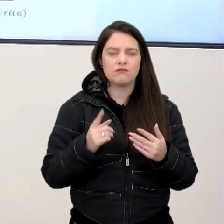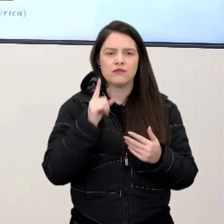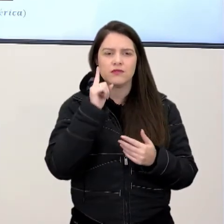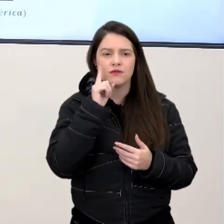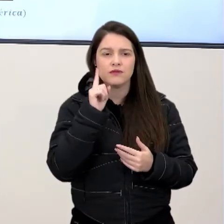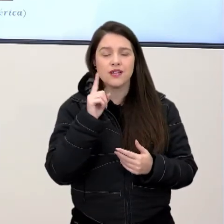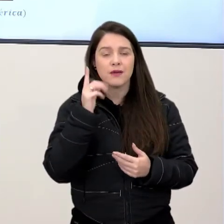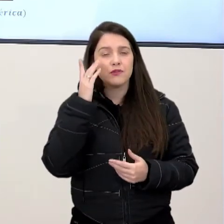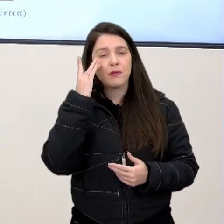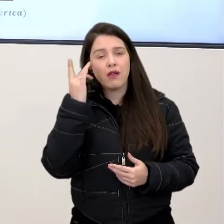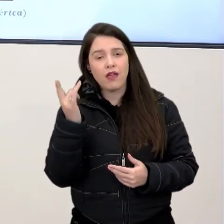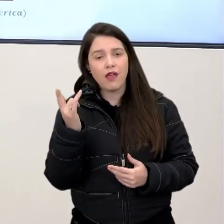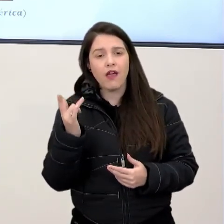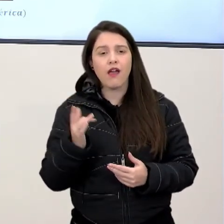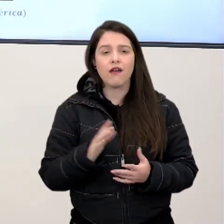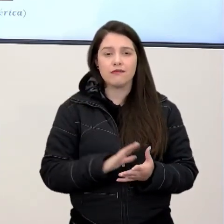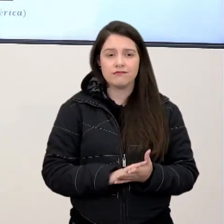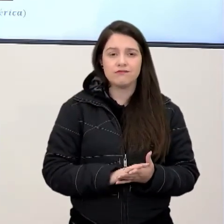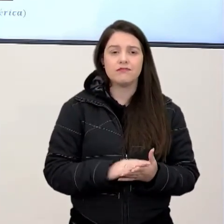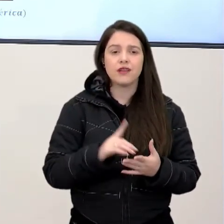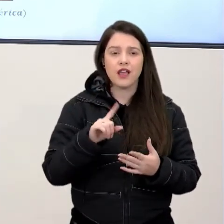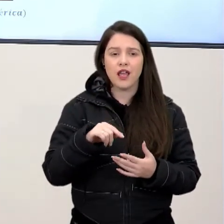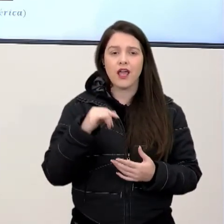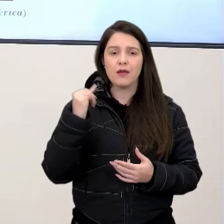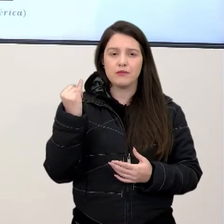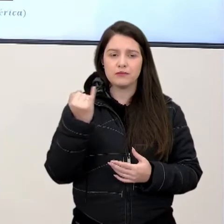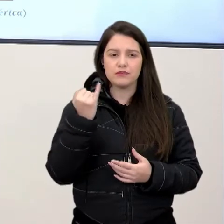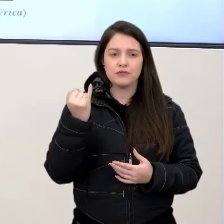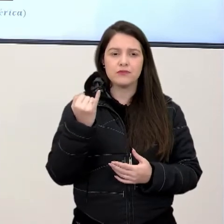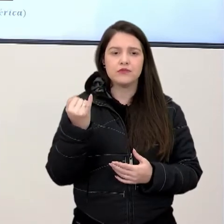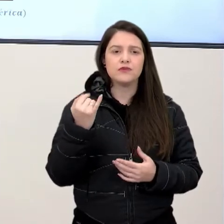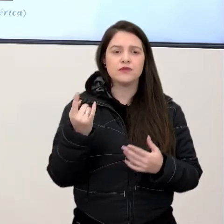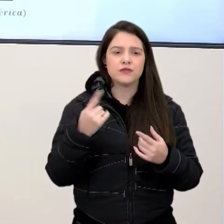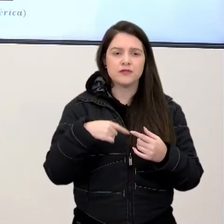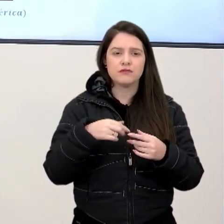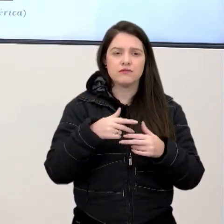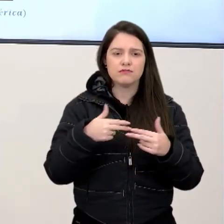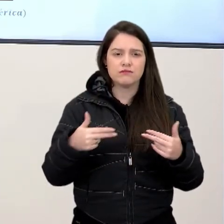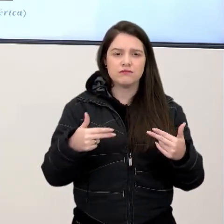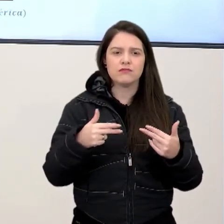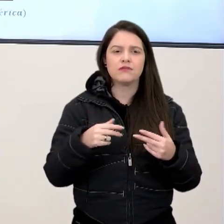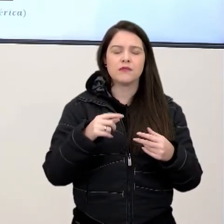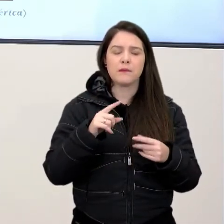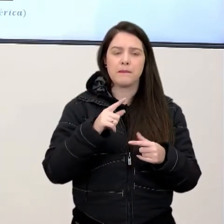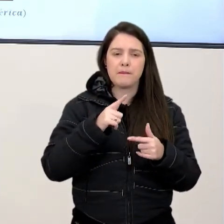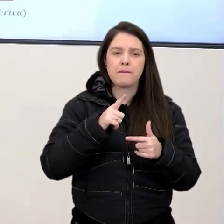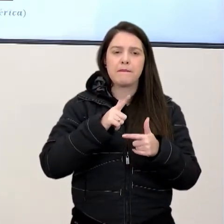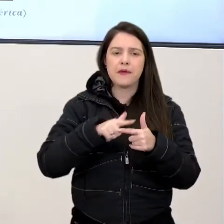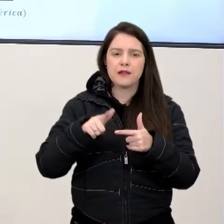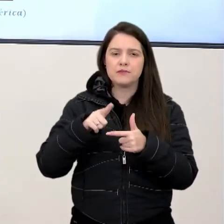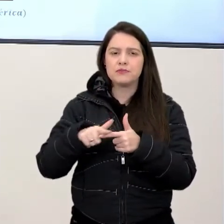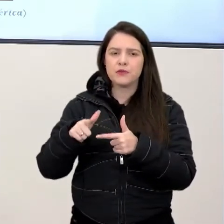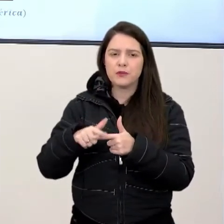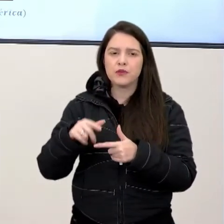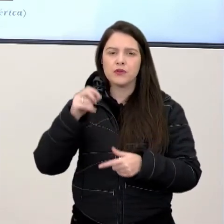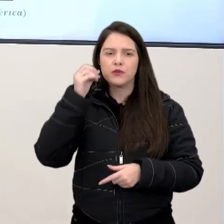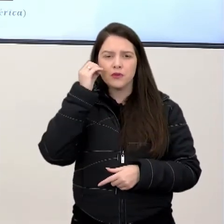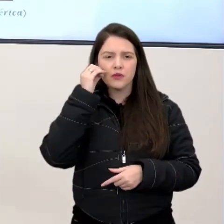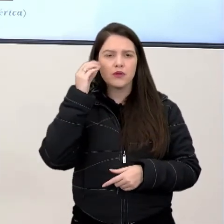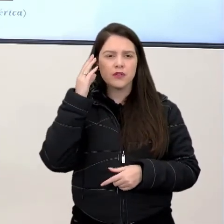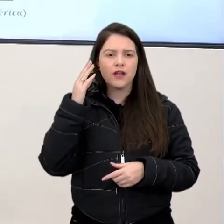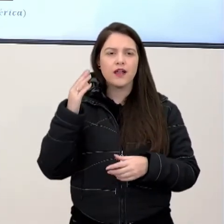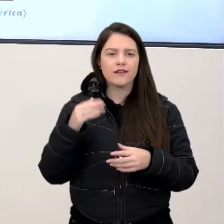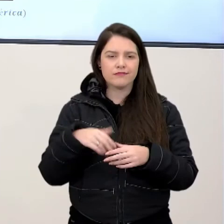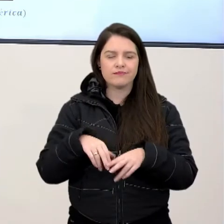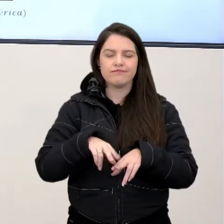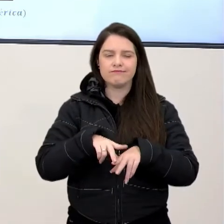amanhã, né? Então, é muito importante e sempre agrega valor. Matemática não é um conhecimento, não é algo volátil,